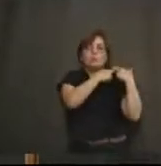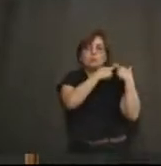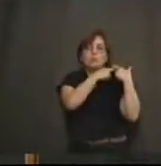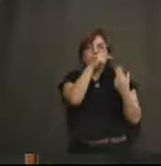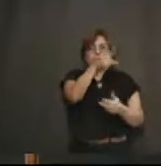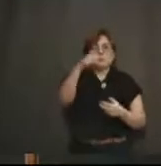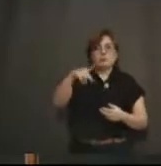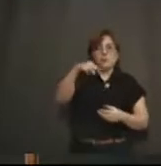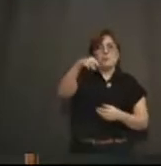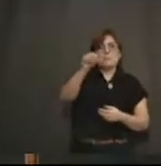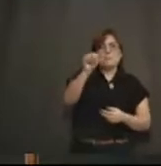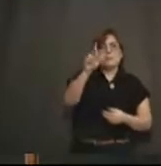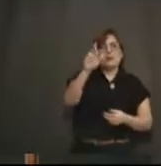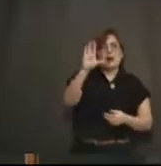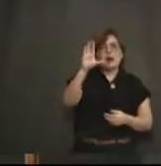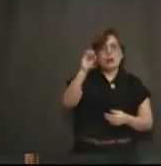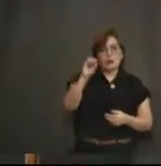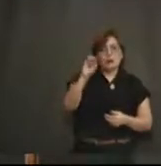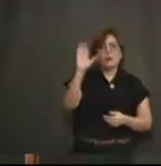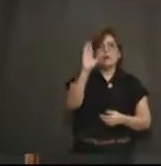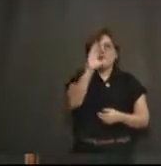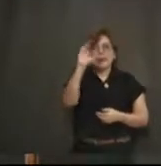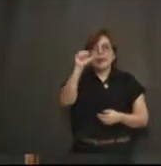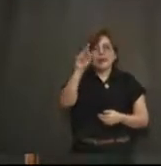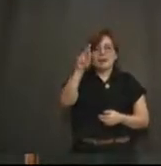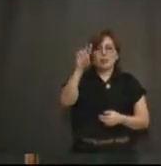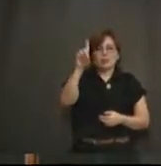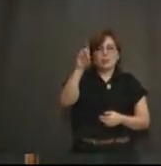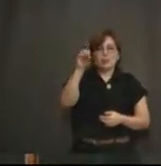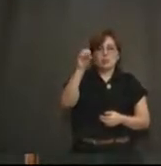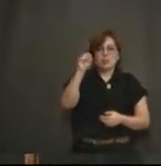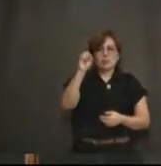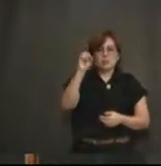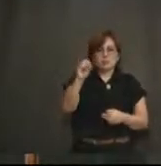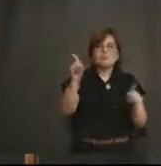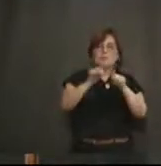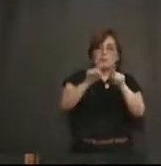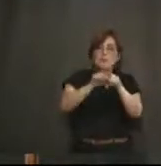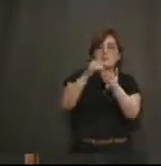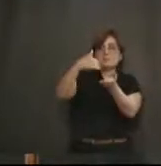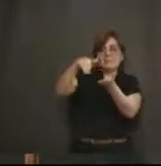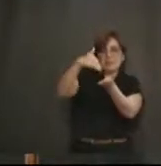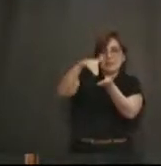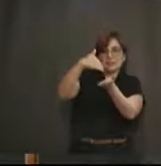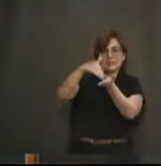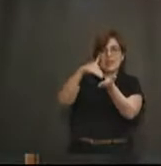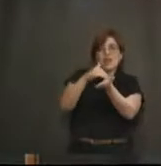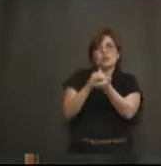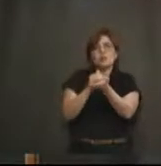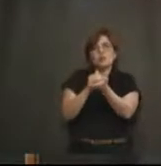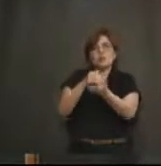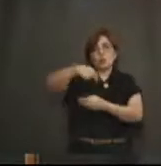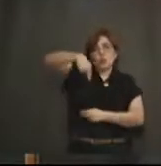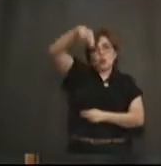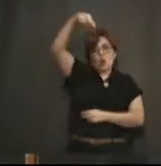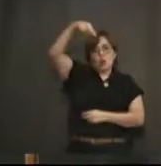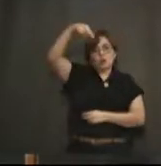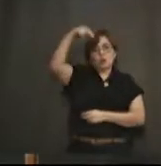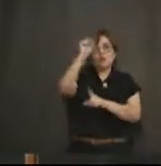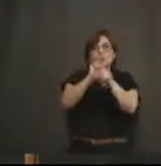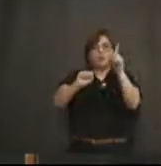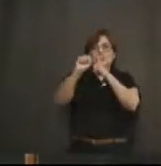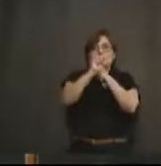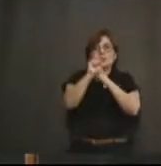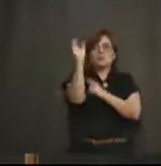aqui presente. Gostaria de agradecer ao secretário regional norte da Sociedade Brasileira de Matemática, professor